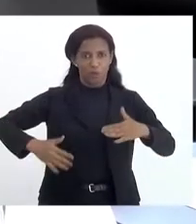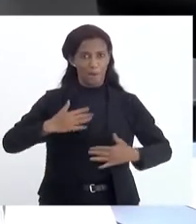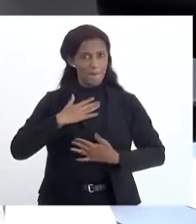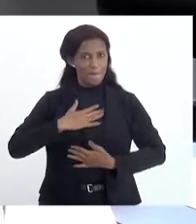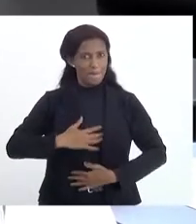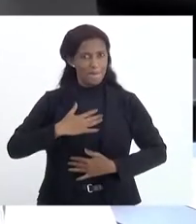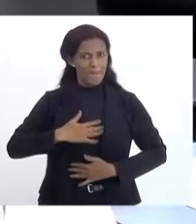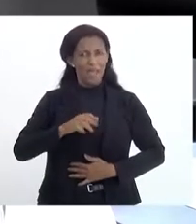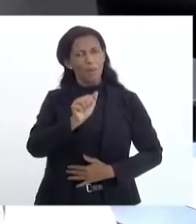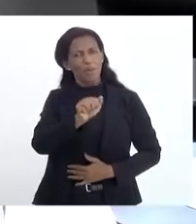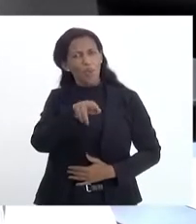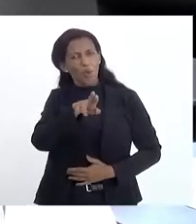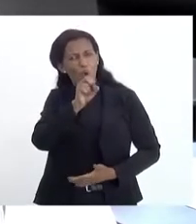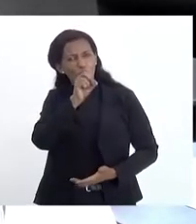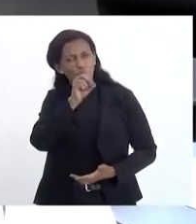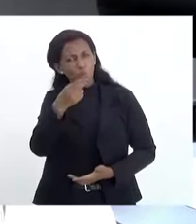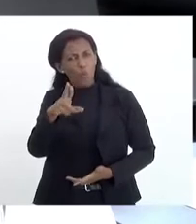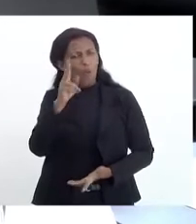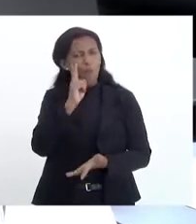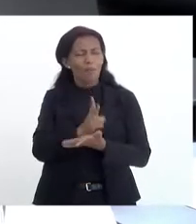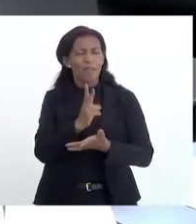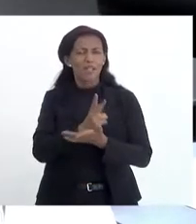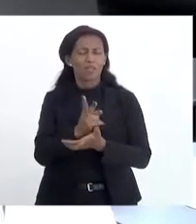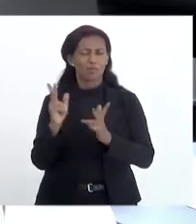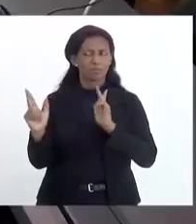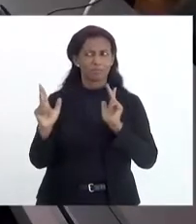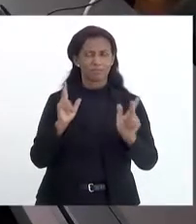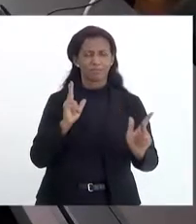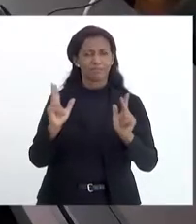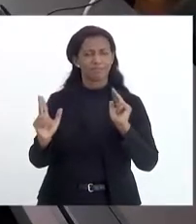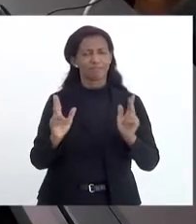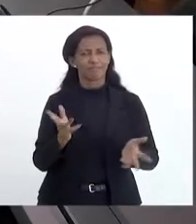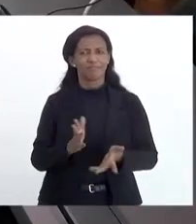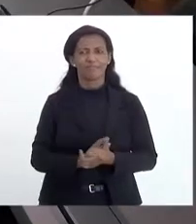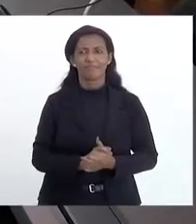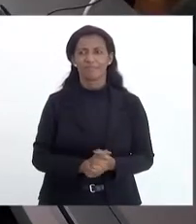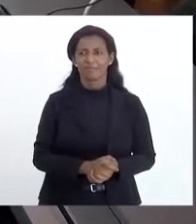É porque o autor é o mesmo, né? O Dauari com o seu.